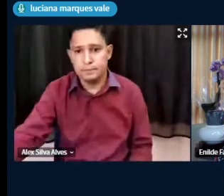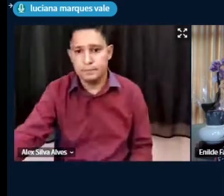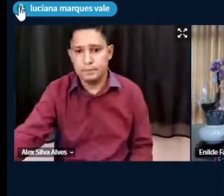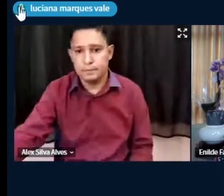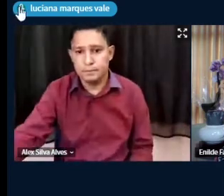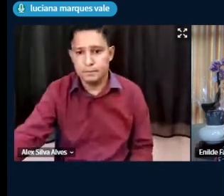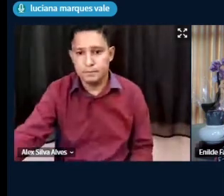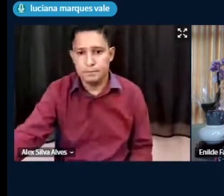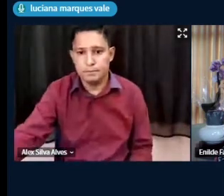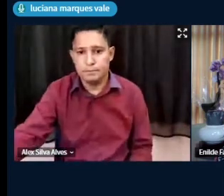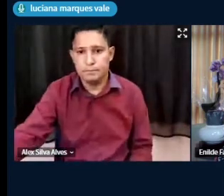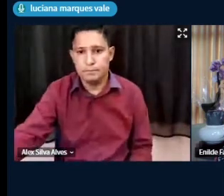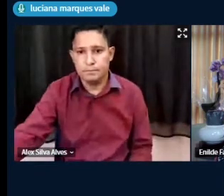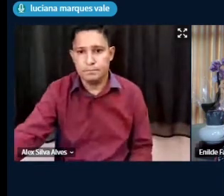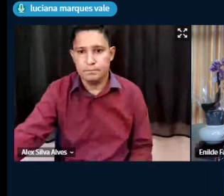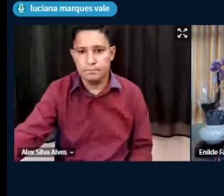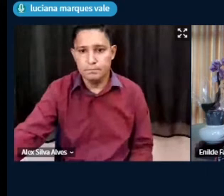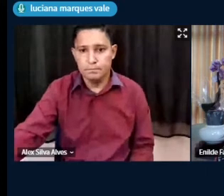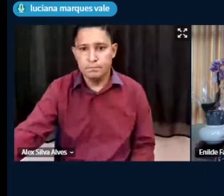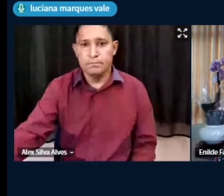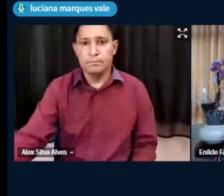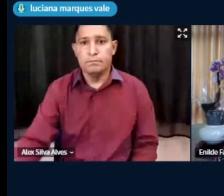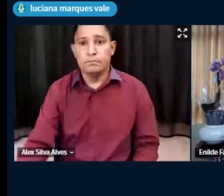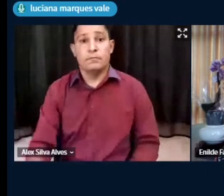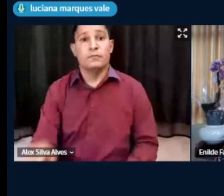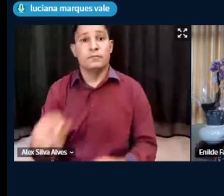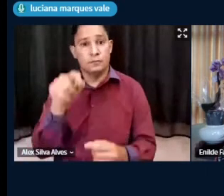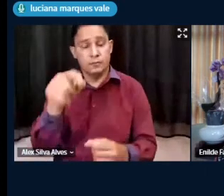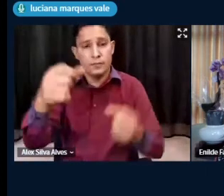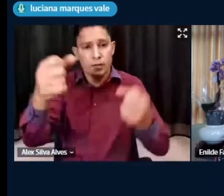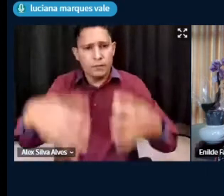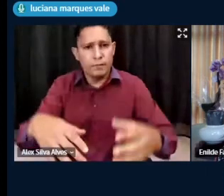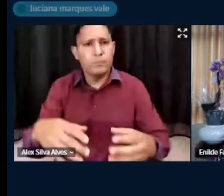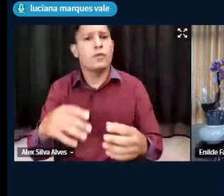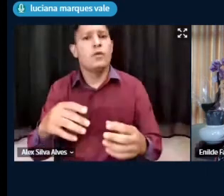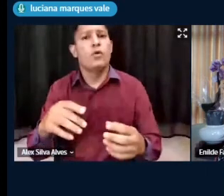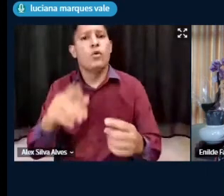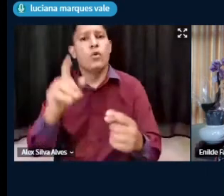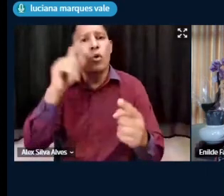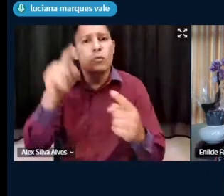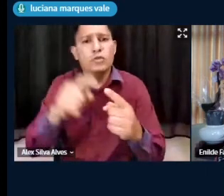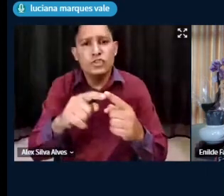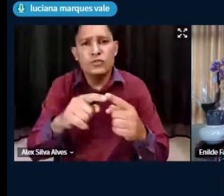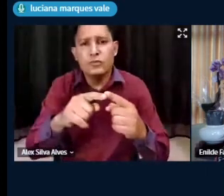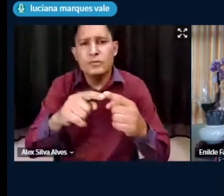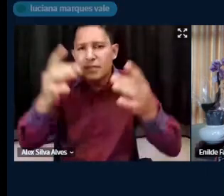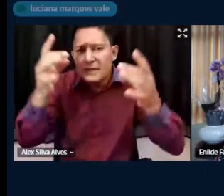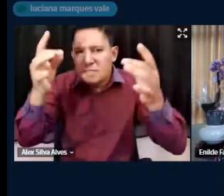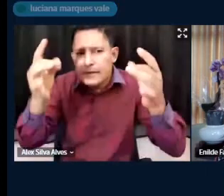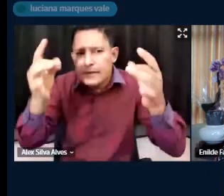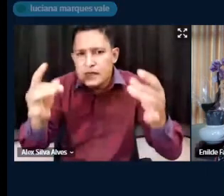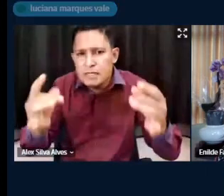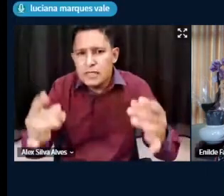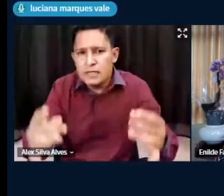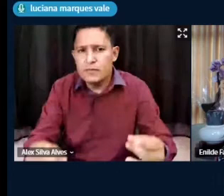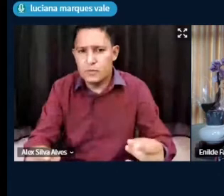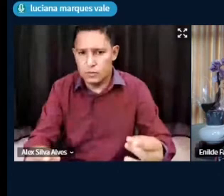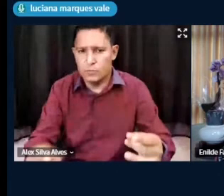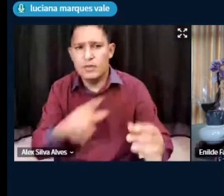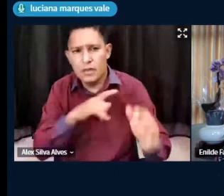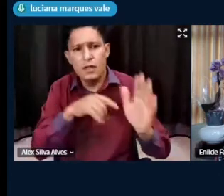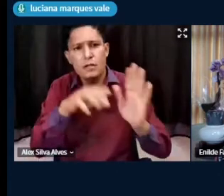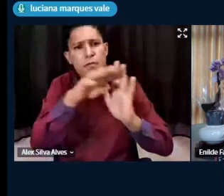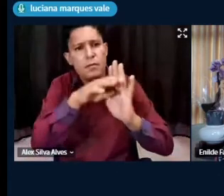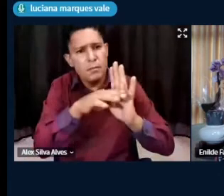língua portuguesa e na modalidade visual espacial da LSD. Como